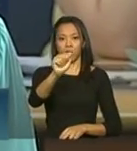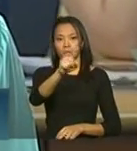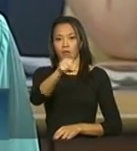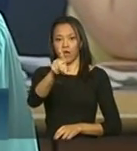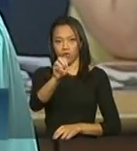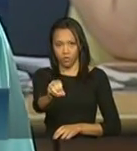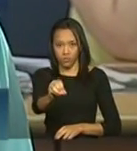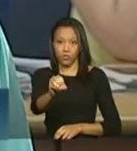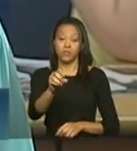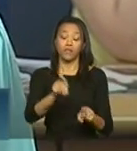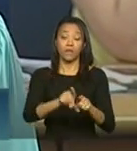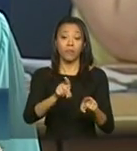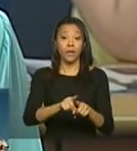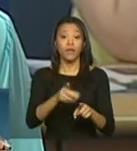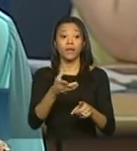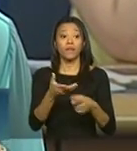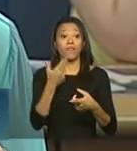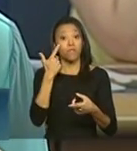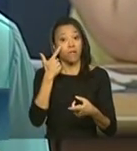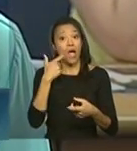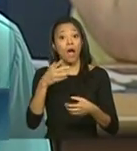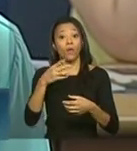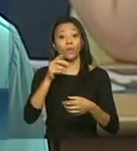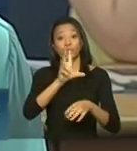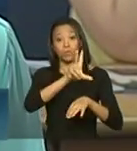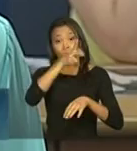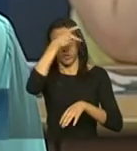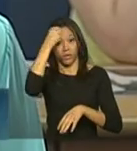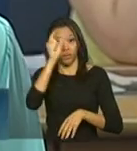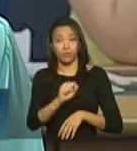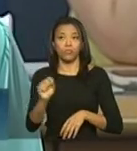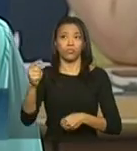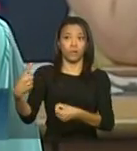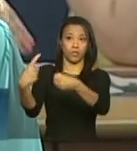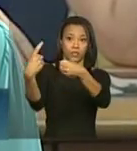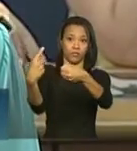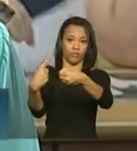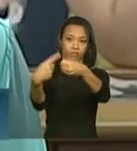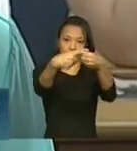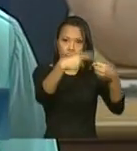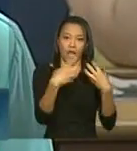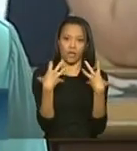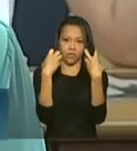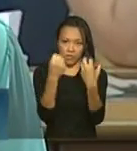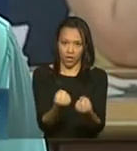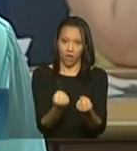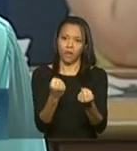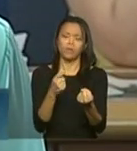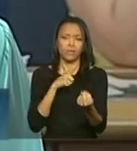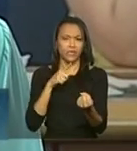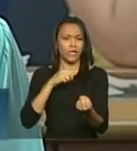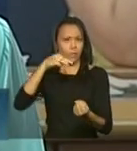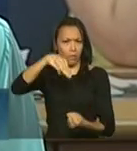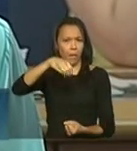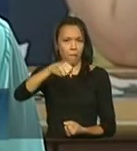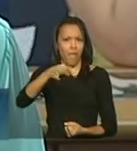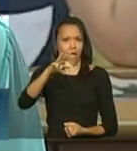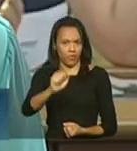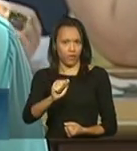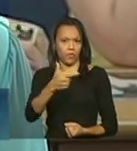os municípios que aderiram a essa busca nas escolas, existe uma meta para 2015, a gente